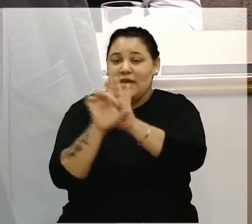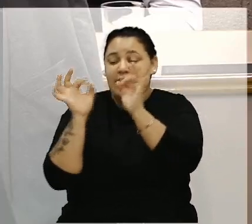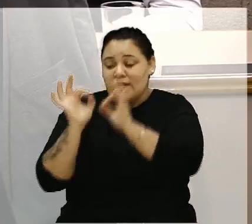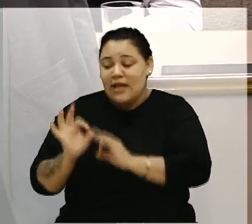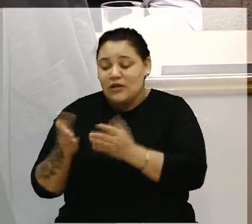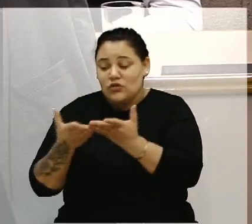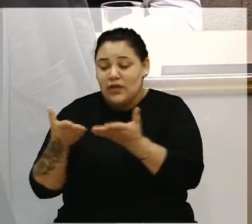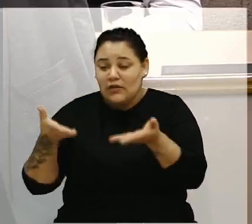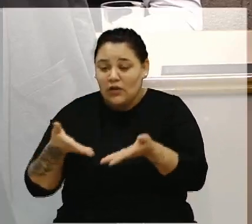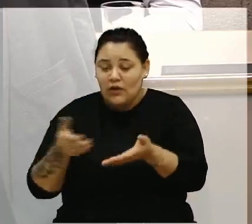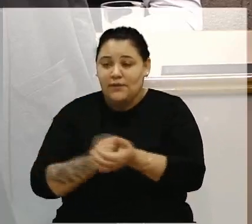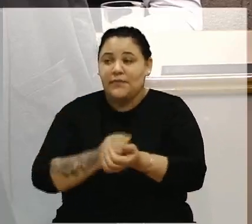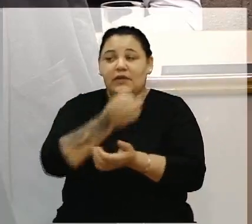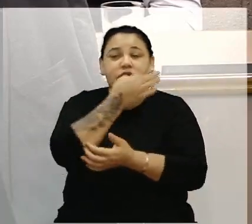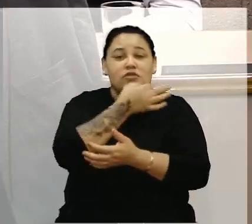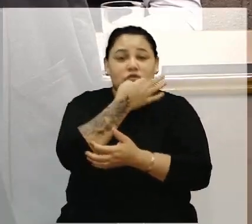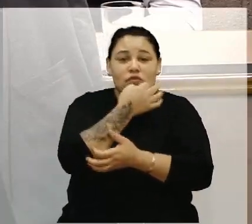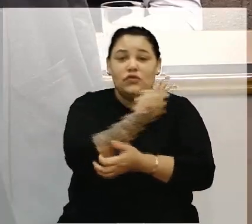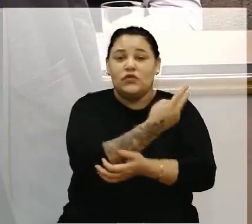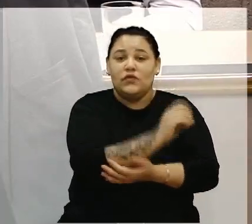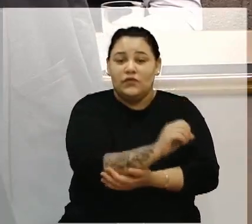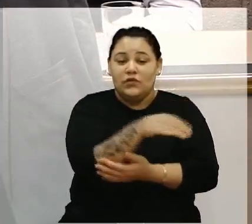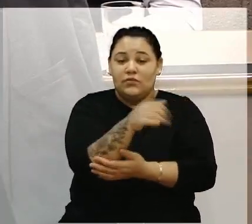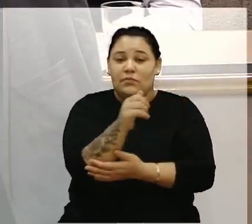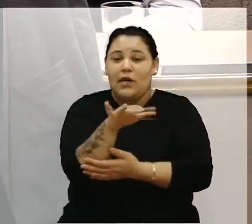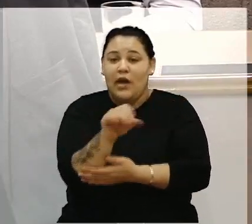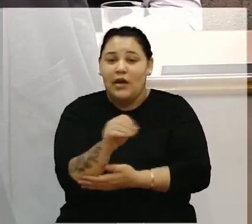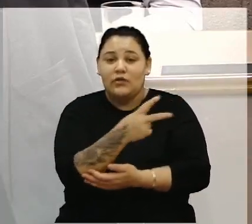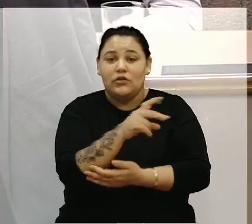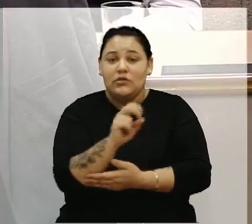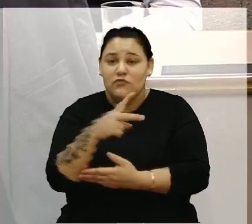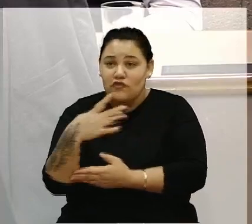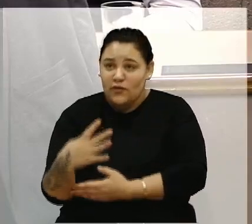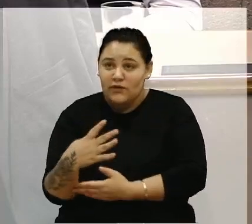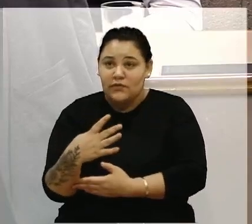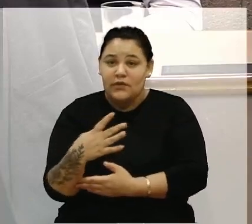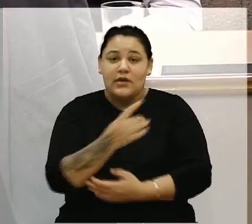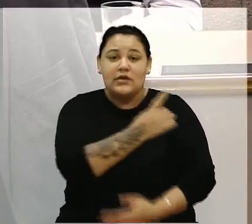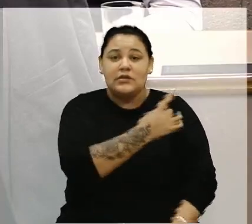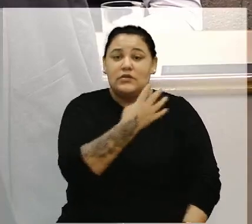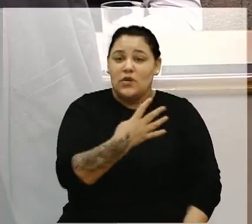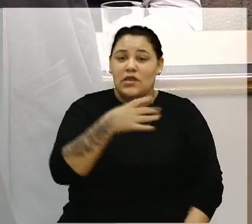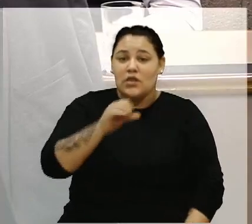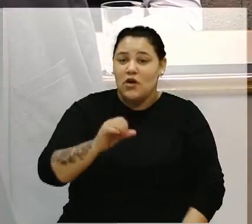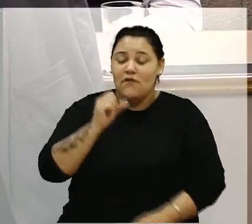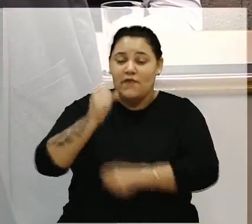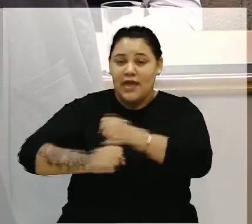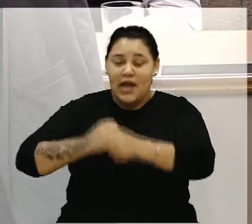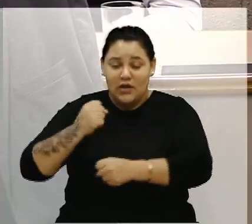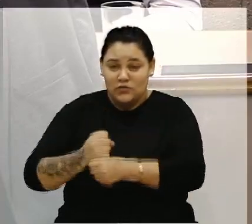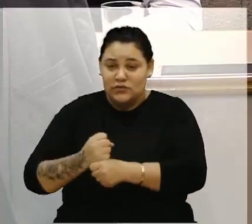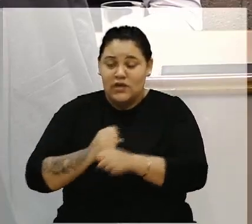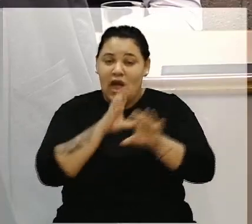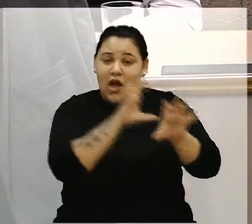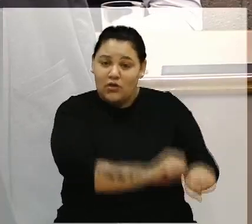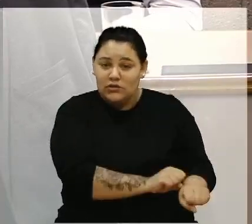apreciação. Caxias do Sul, 20 de maio de 2024, 149 da colonização